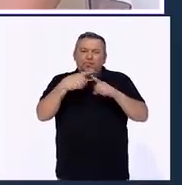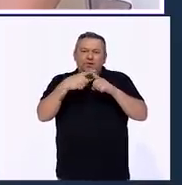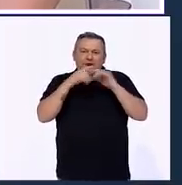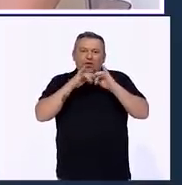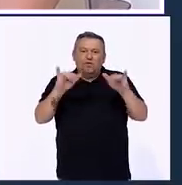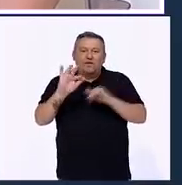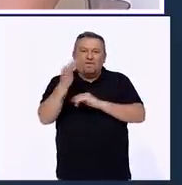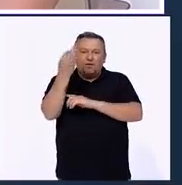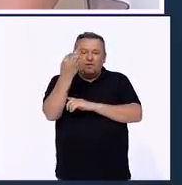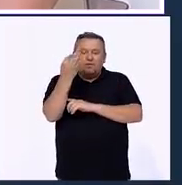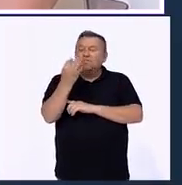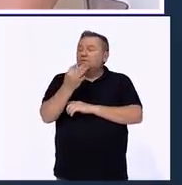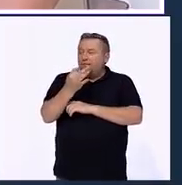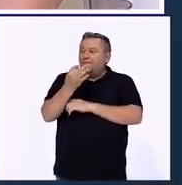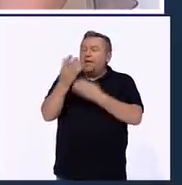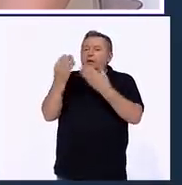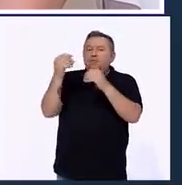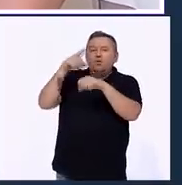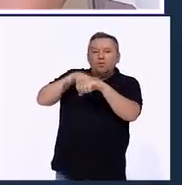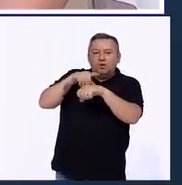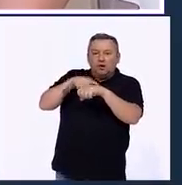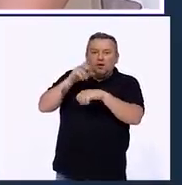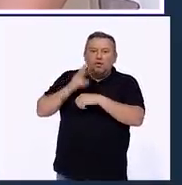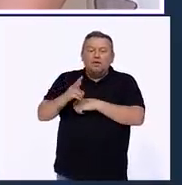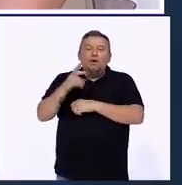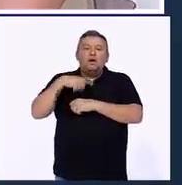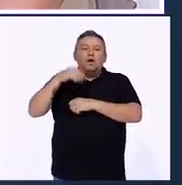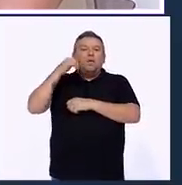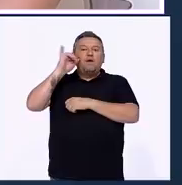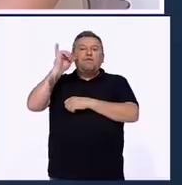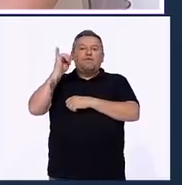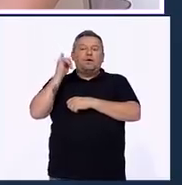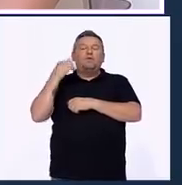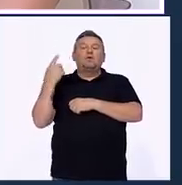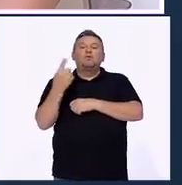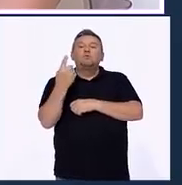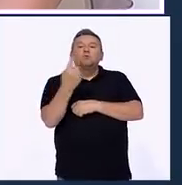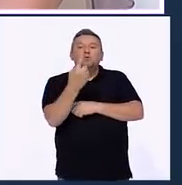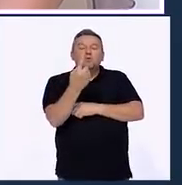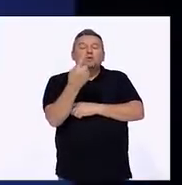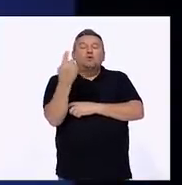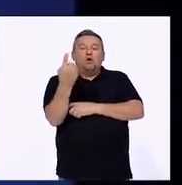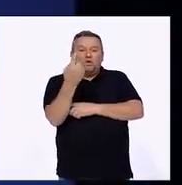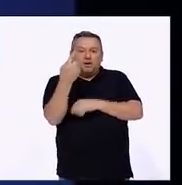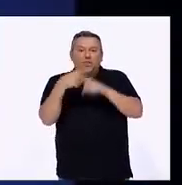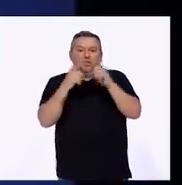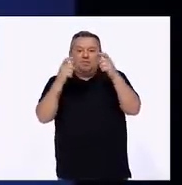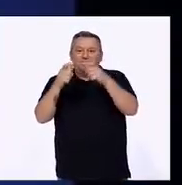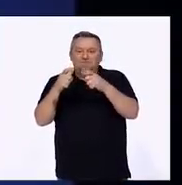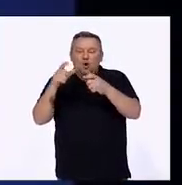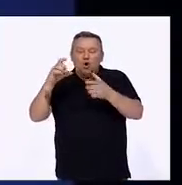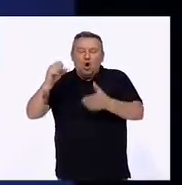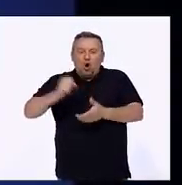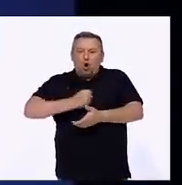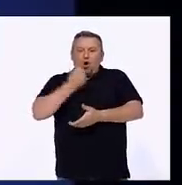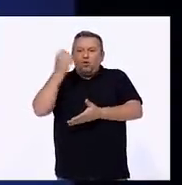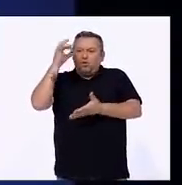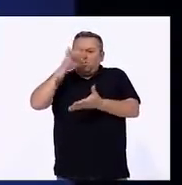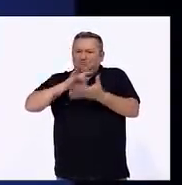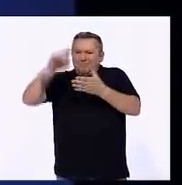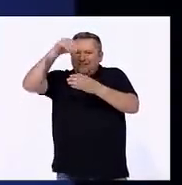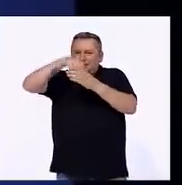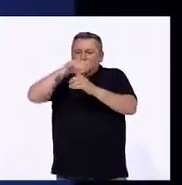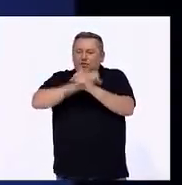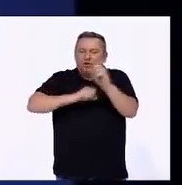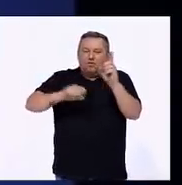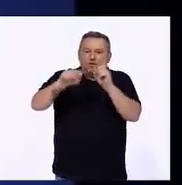Há muito tempo eu ando sempre, evito andar sozinha por várias razões, né? Nesse ambiente de ódio que eles criaram na sociedade, de um ódio